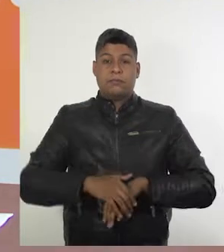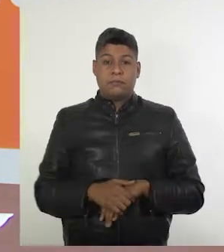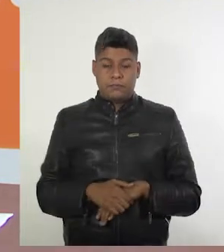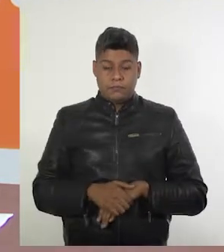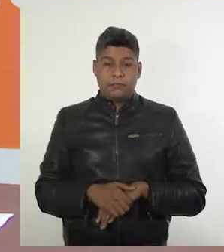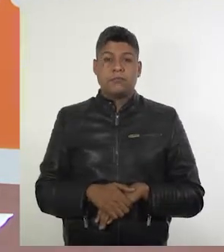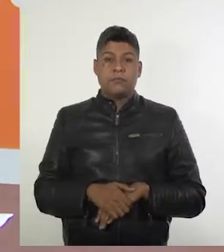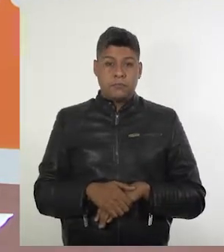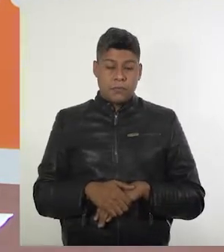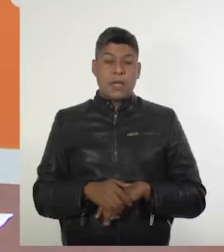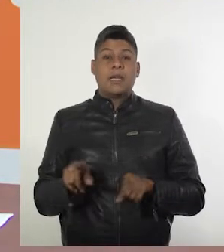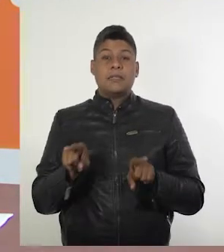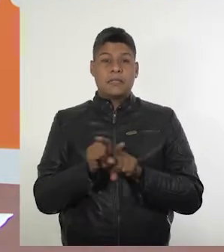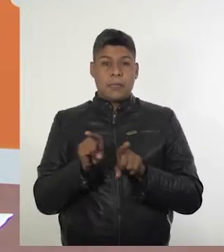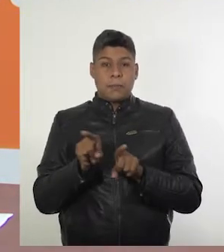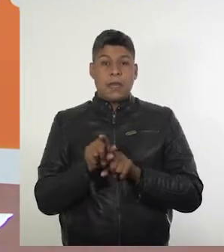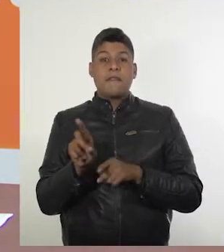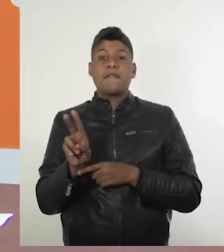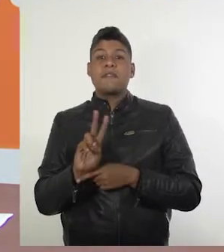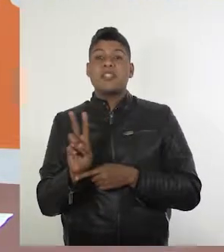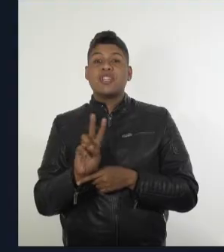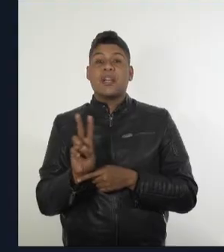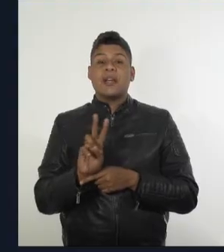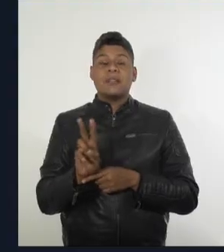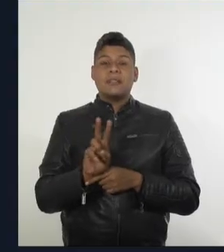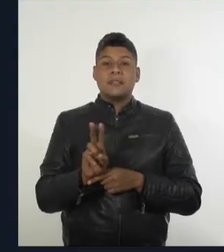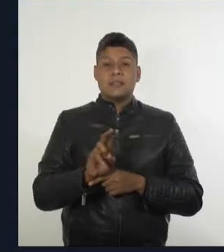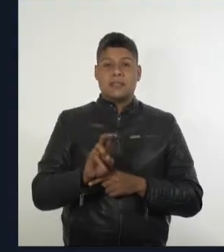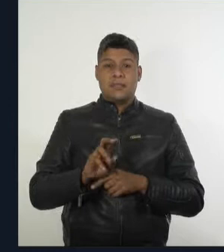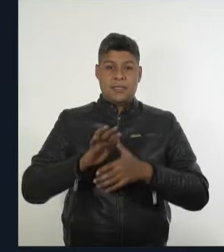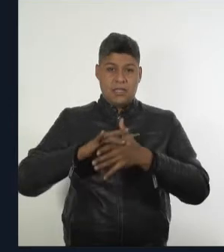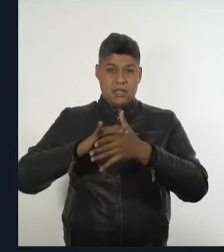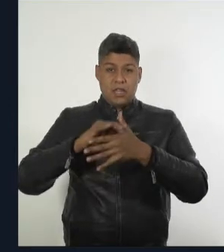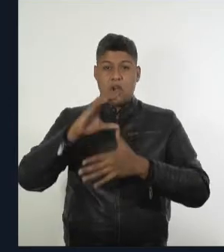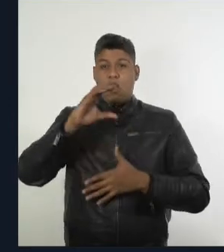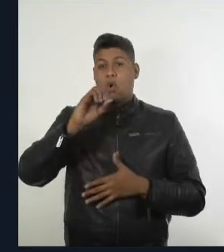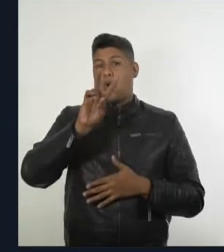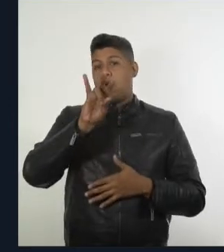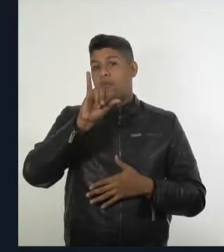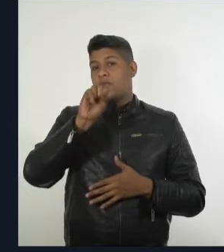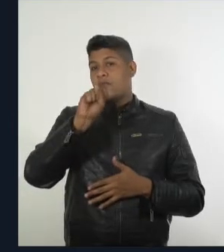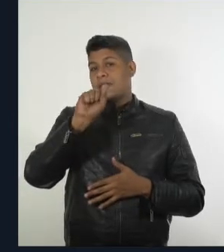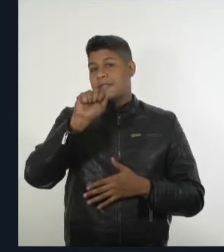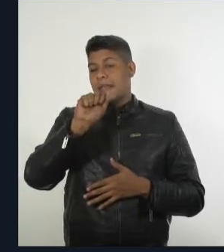Divisão de Vigilância Epidemiológica da Covisa.